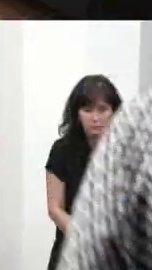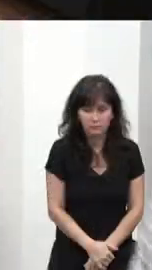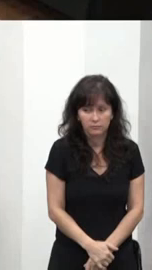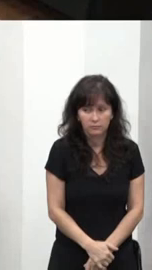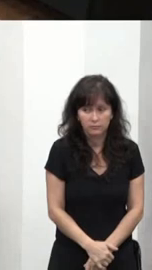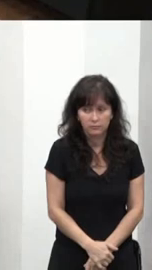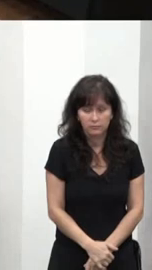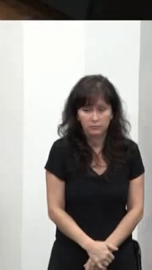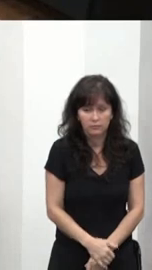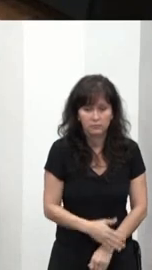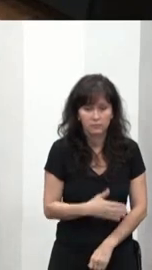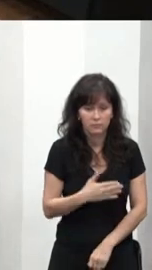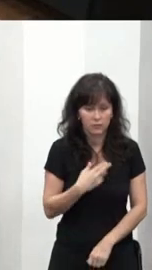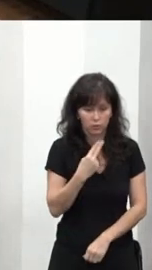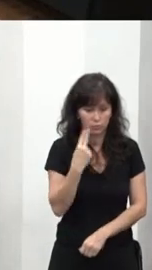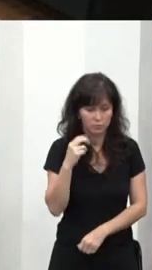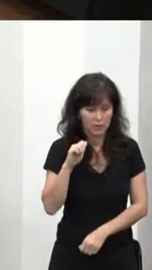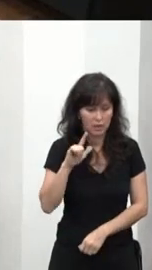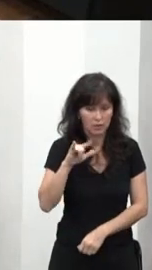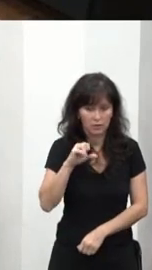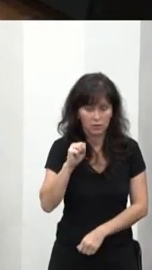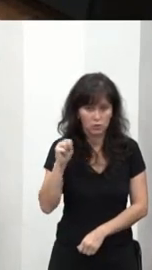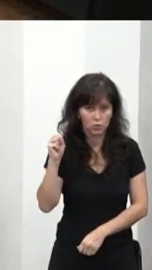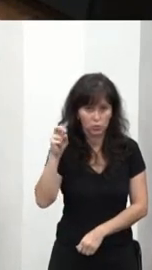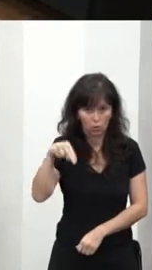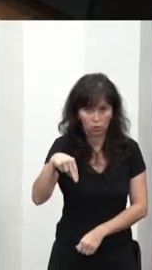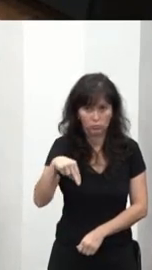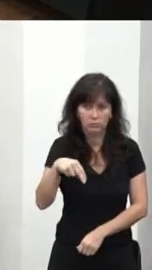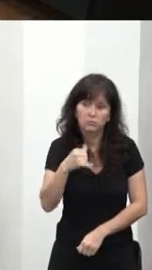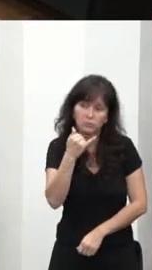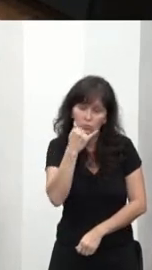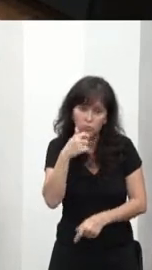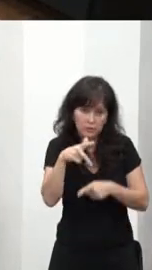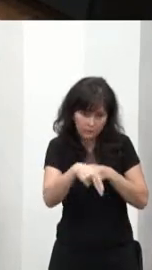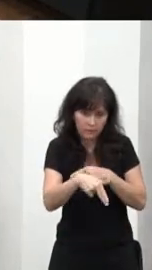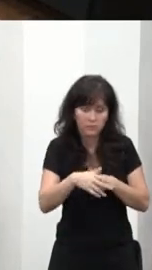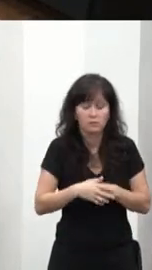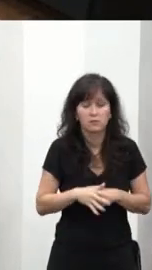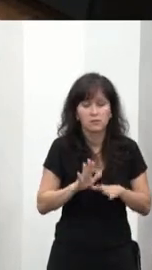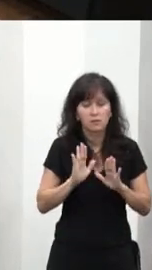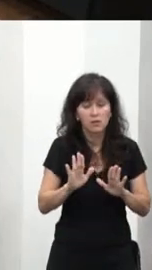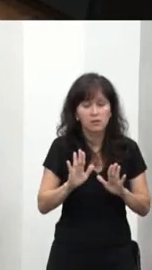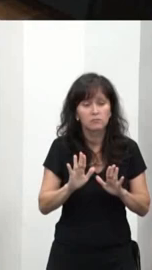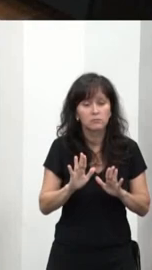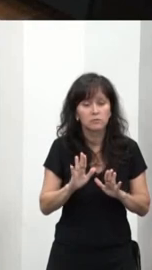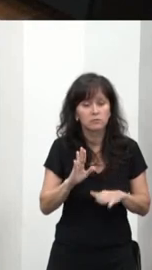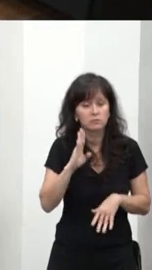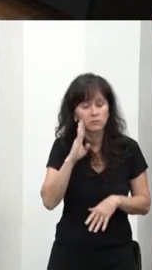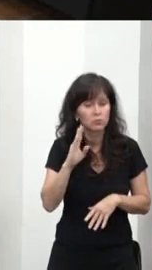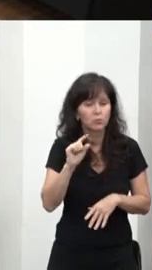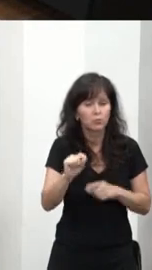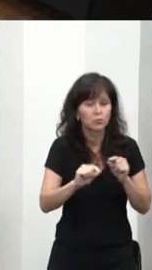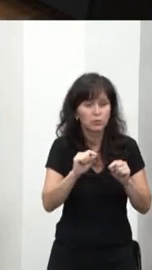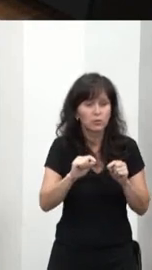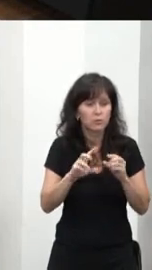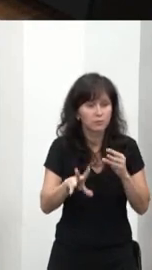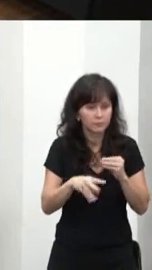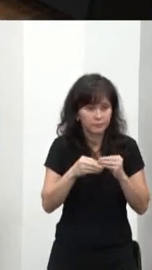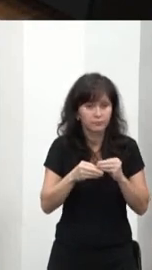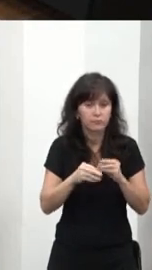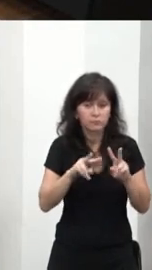quem não ficou meu nome é Alisson Peço desculpa pela interferência mas só frisar o ponto que a gente traz sobre